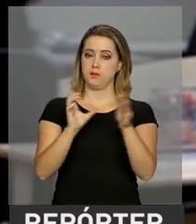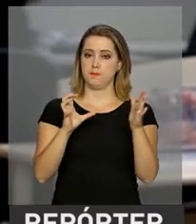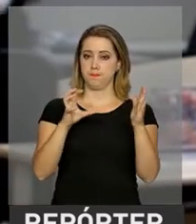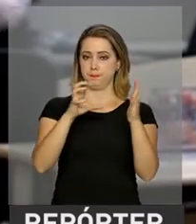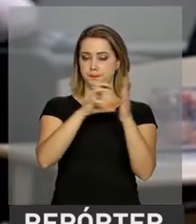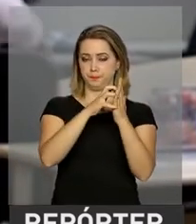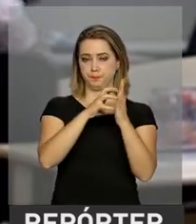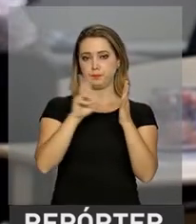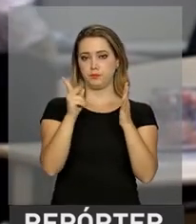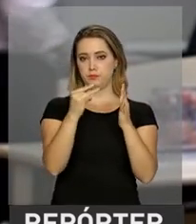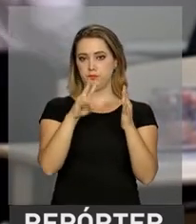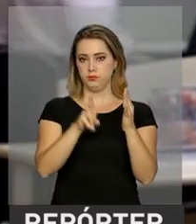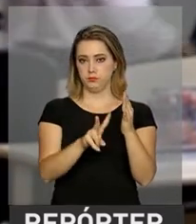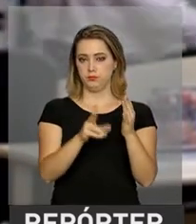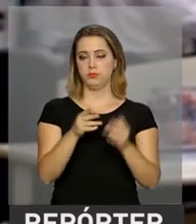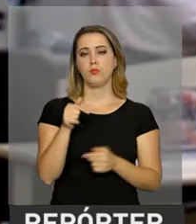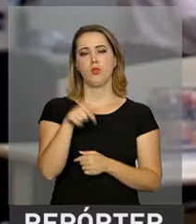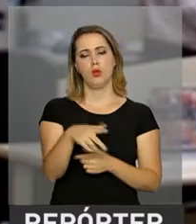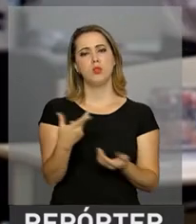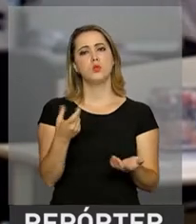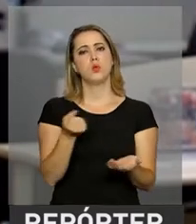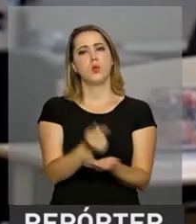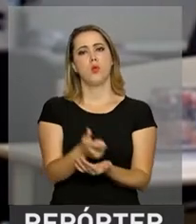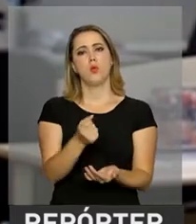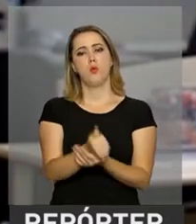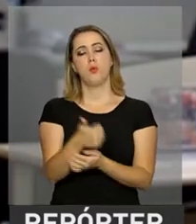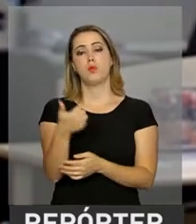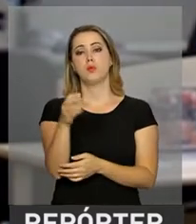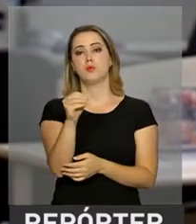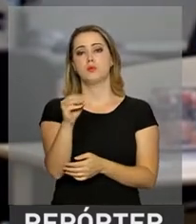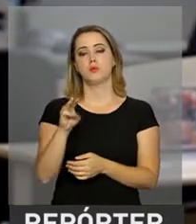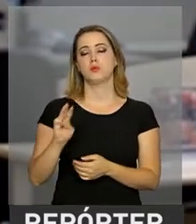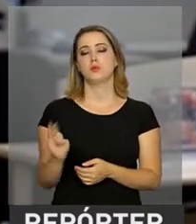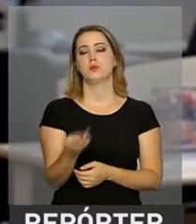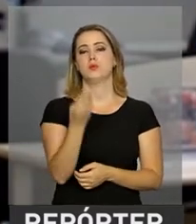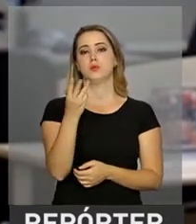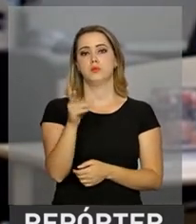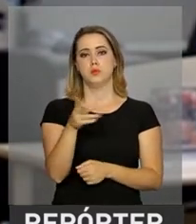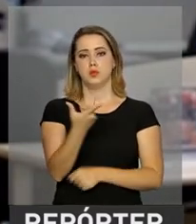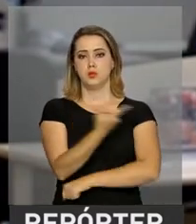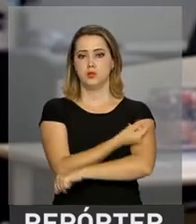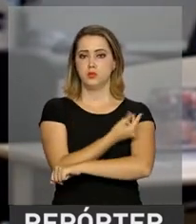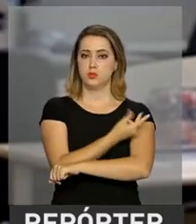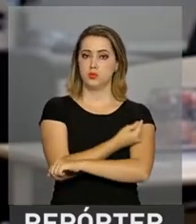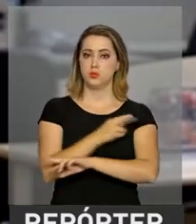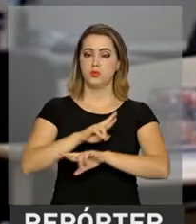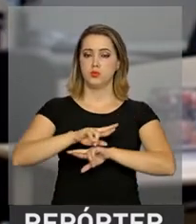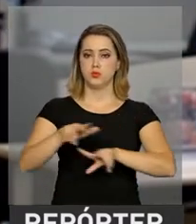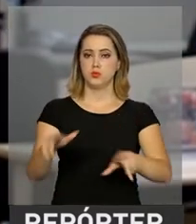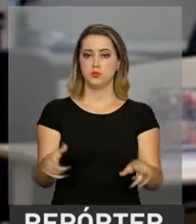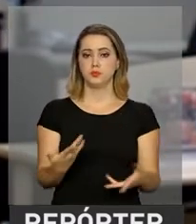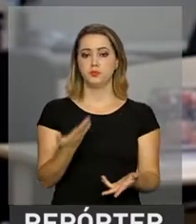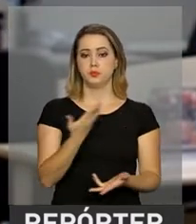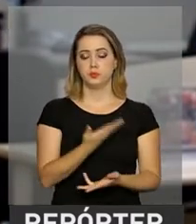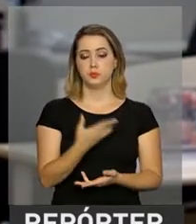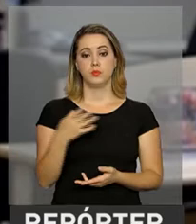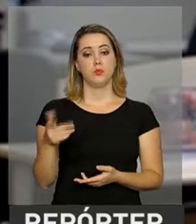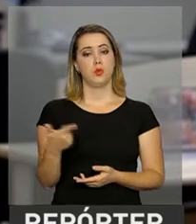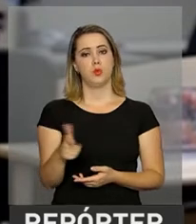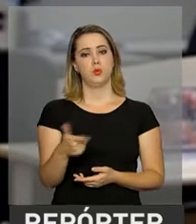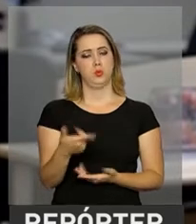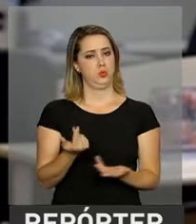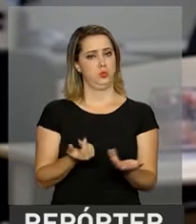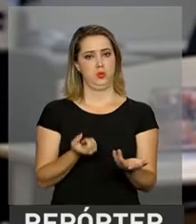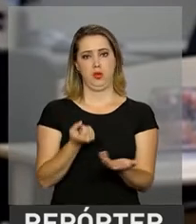adquiriu 6 milhões de doses da vacina do HPV, um investimento de 288 milhões e 400 mil reais. Não haverá